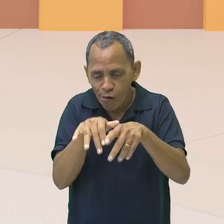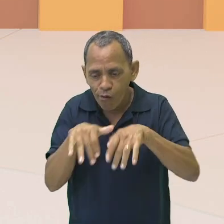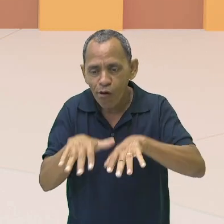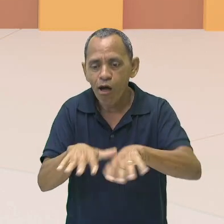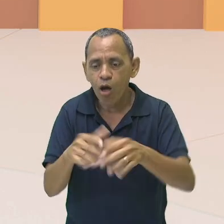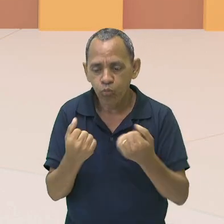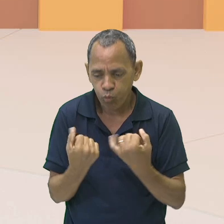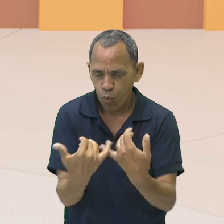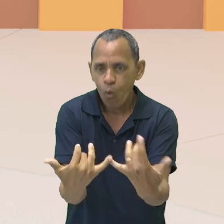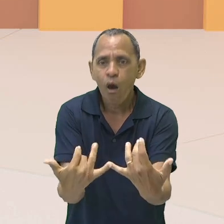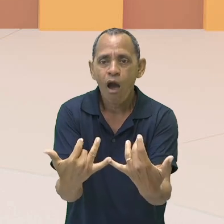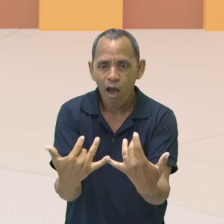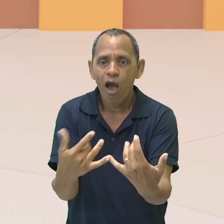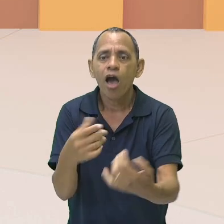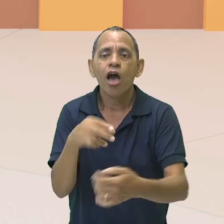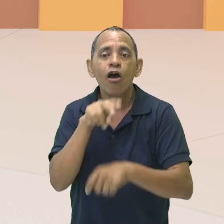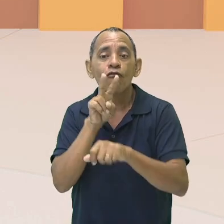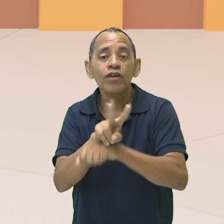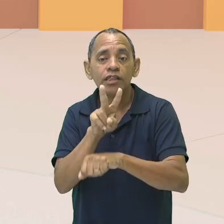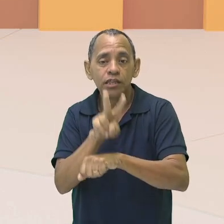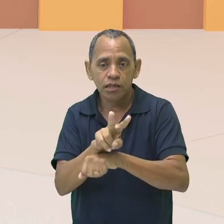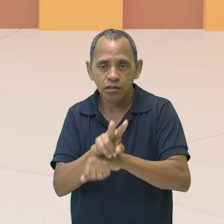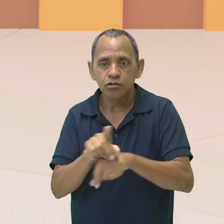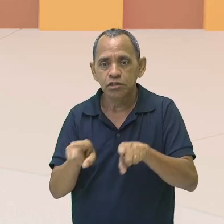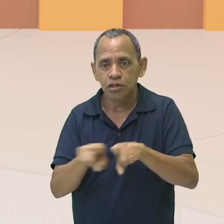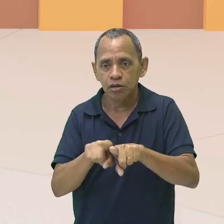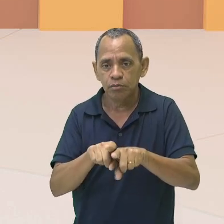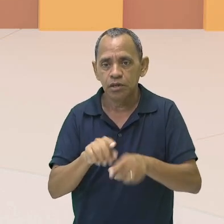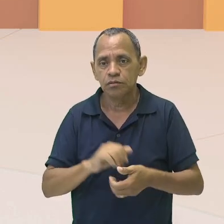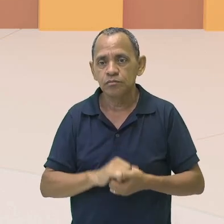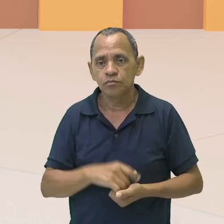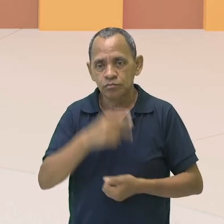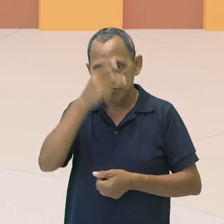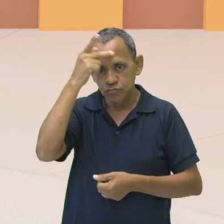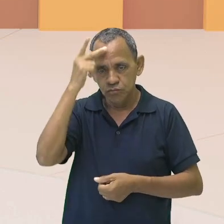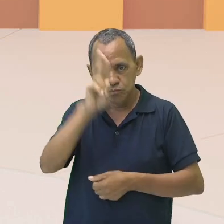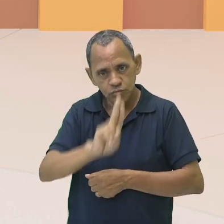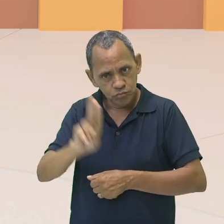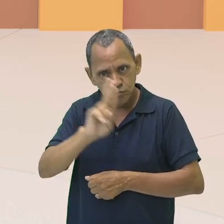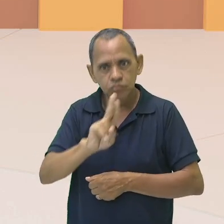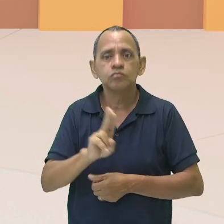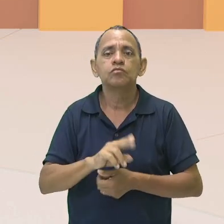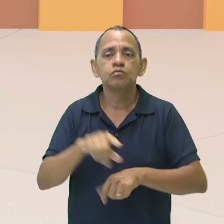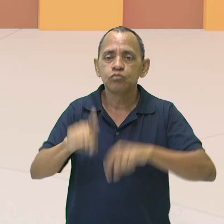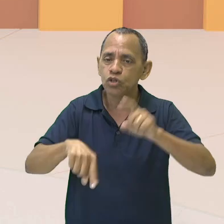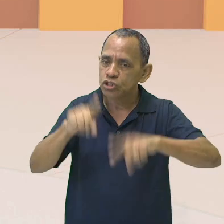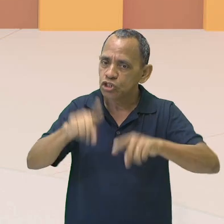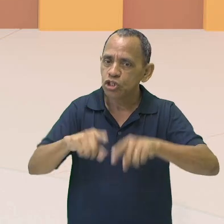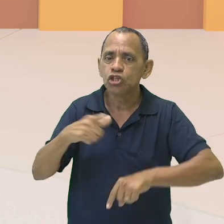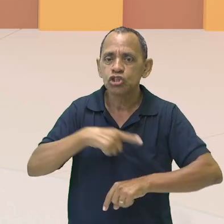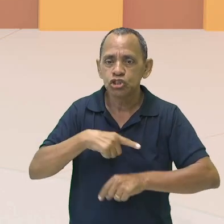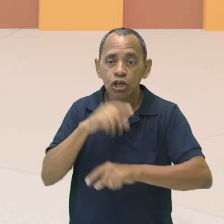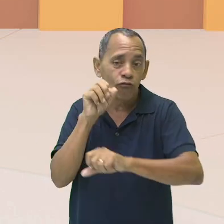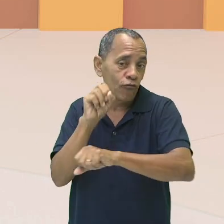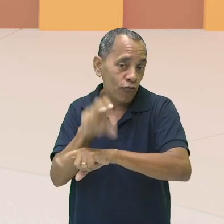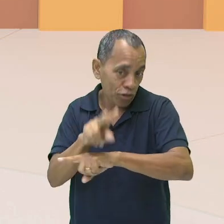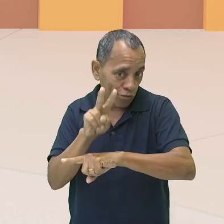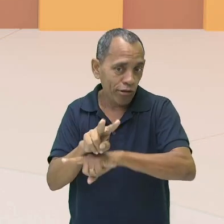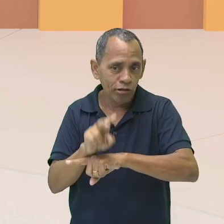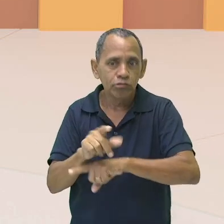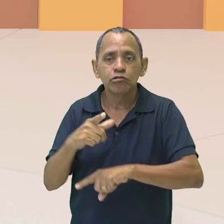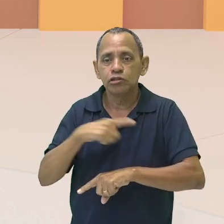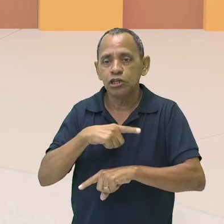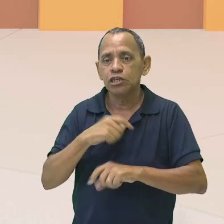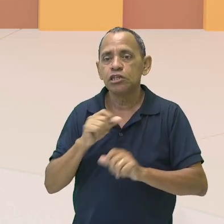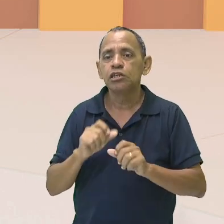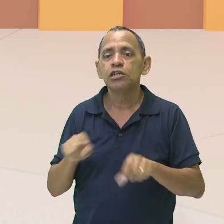né? Então isso acaba prejudicando. As próprias pessoas que consomem produtos que têm muitos agrotóxicos também correm um risco também,